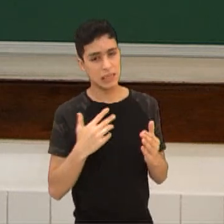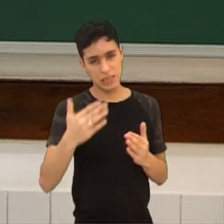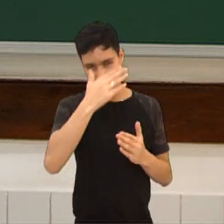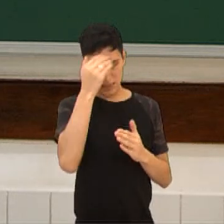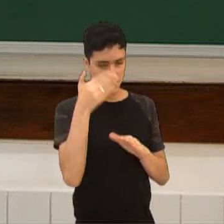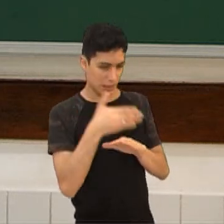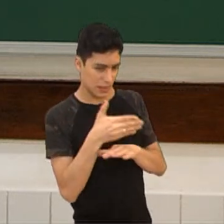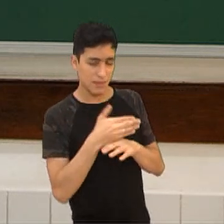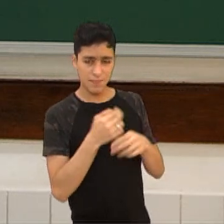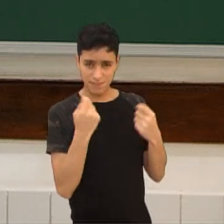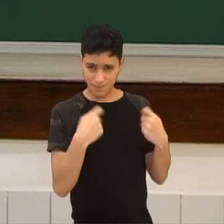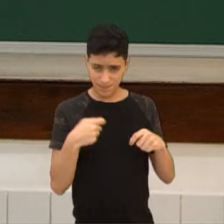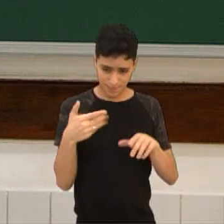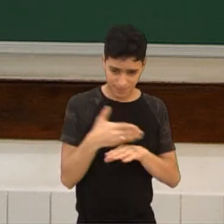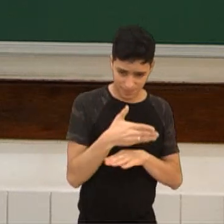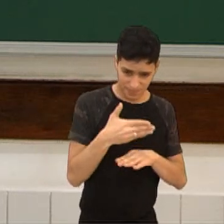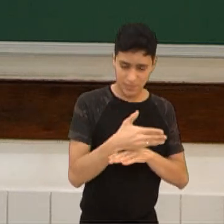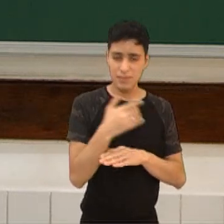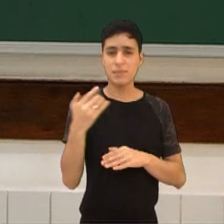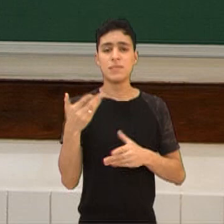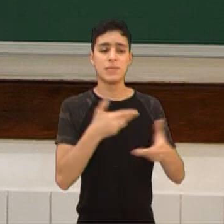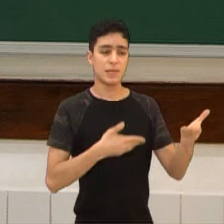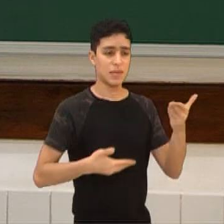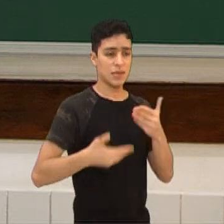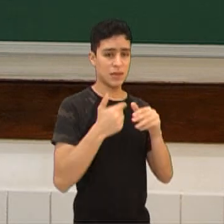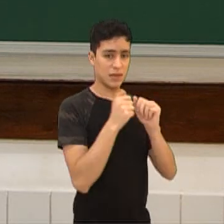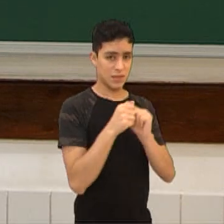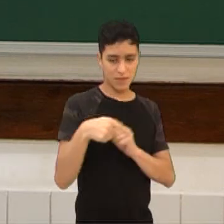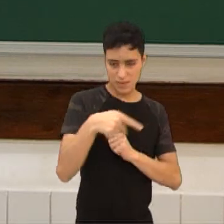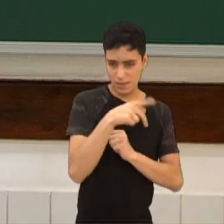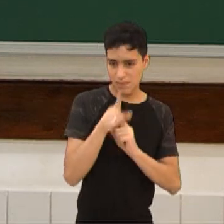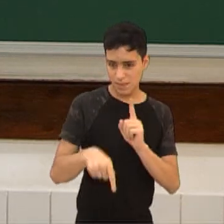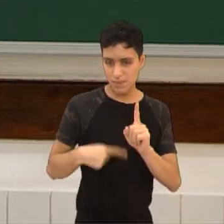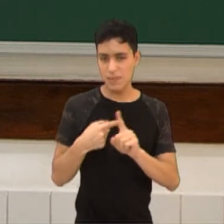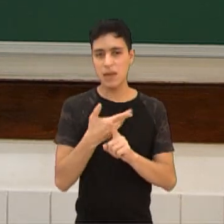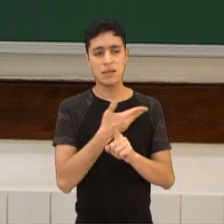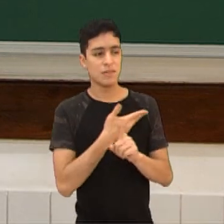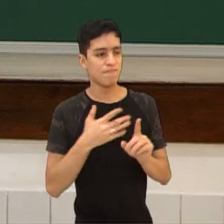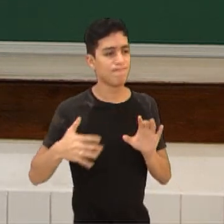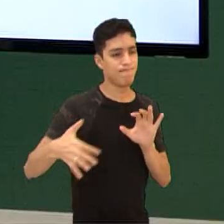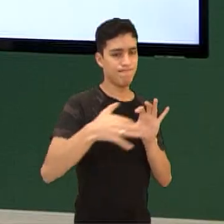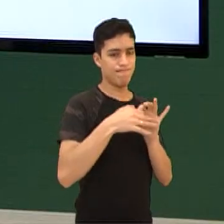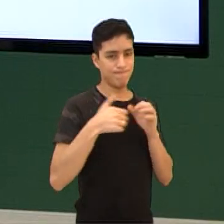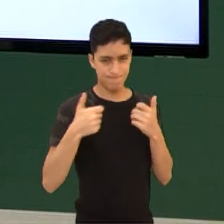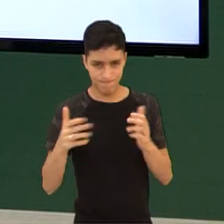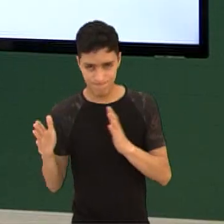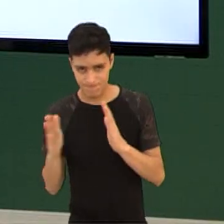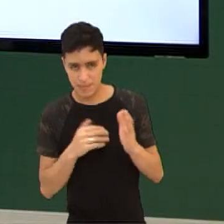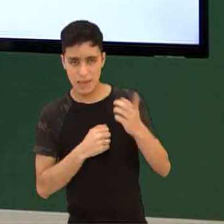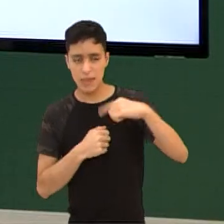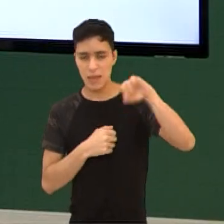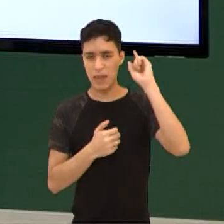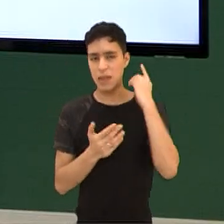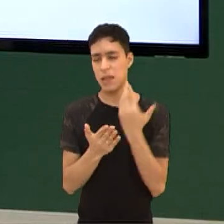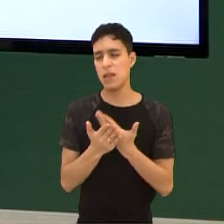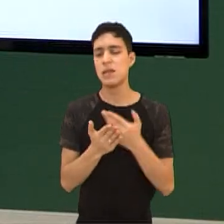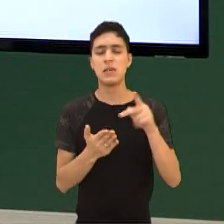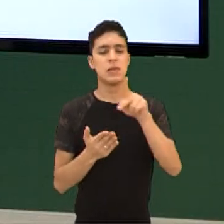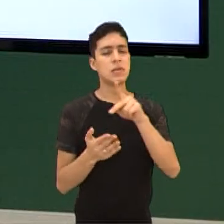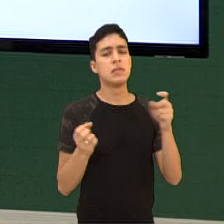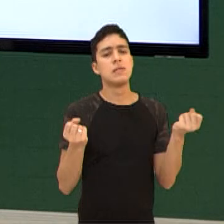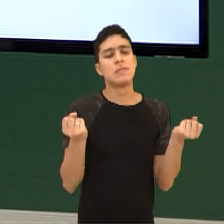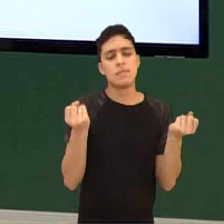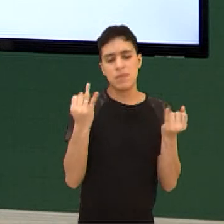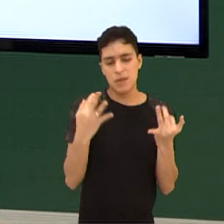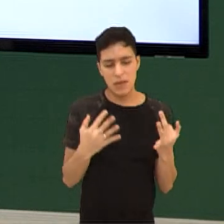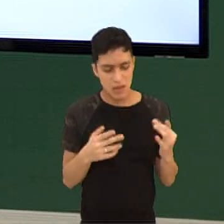disso, que é muito importante essa interação com o seu professor e seus colegas. Aula anterior, a professora falou, né,